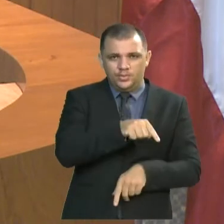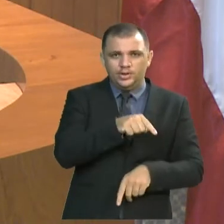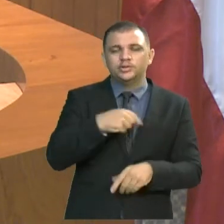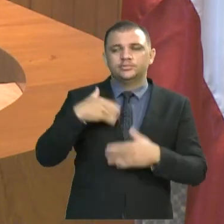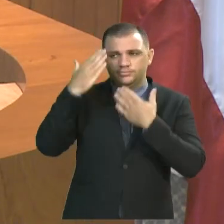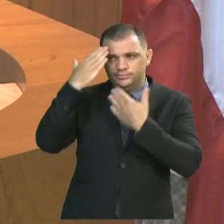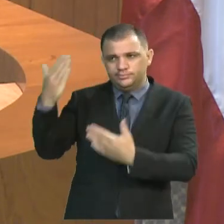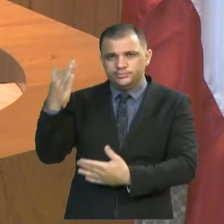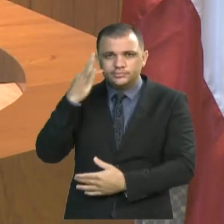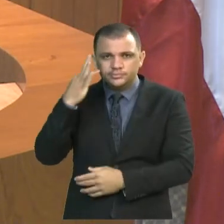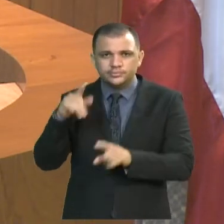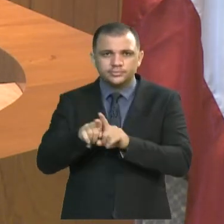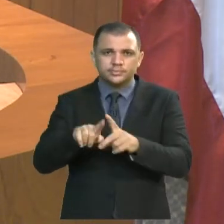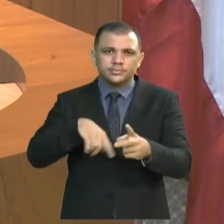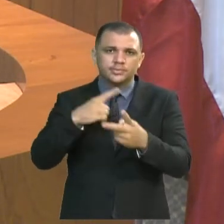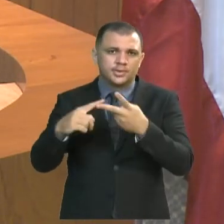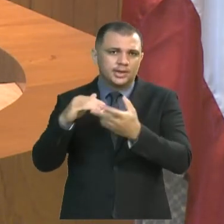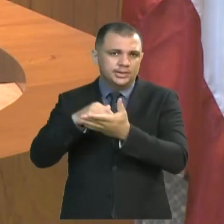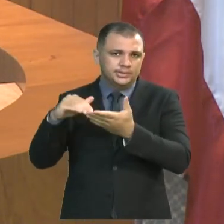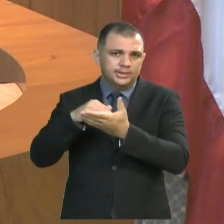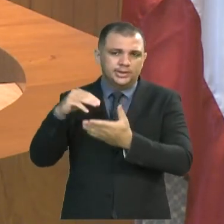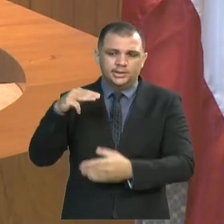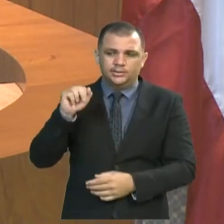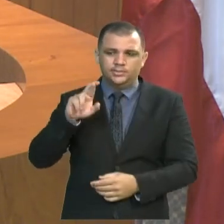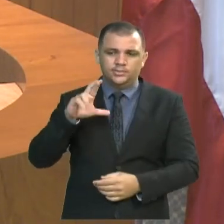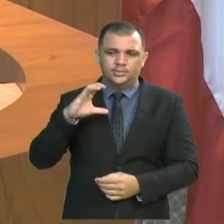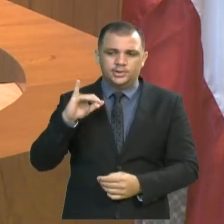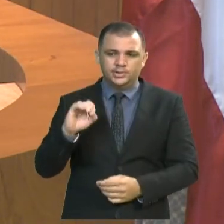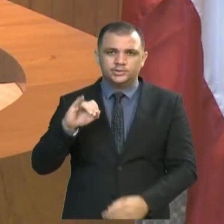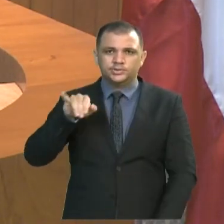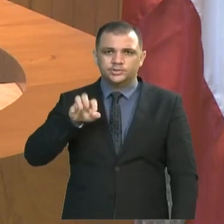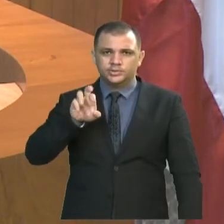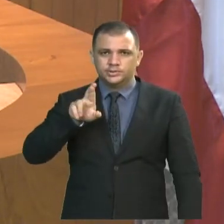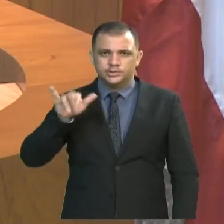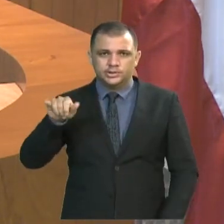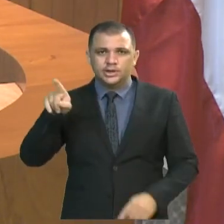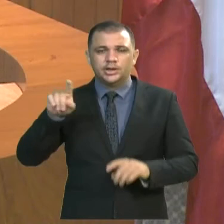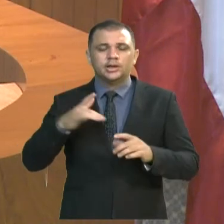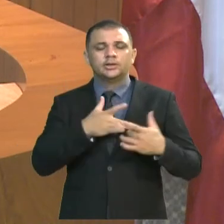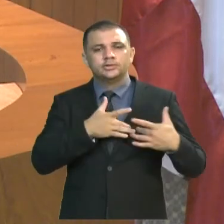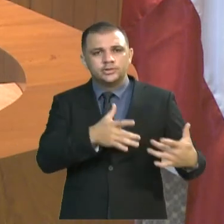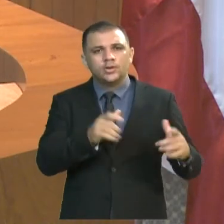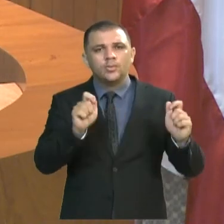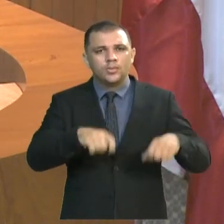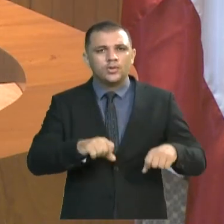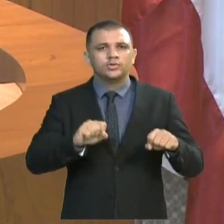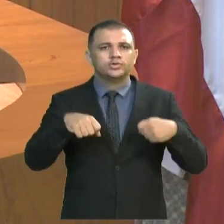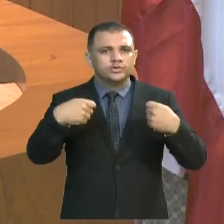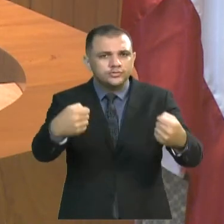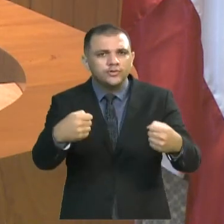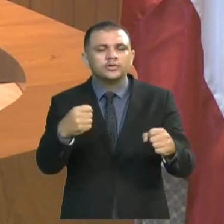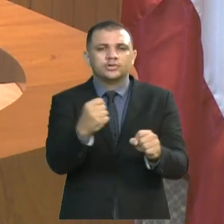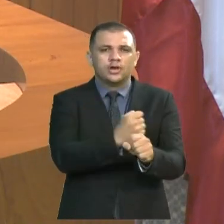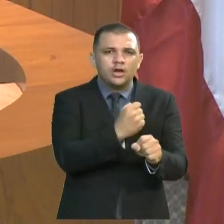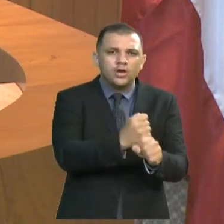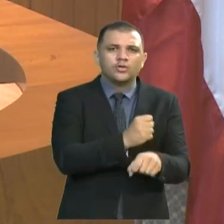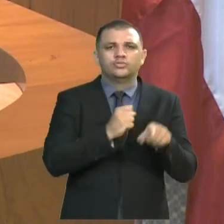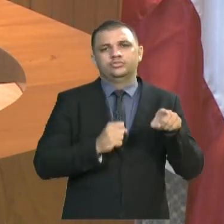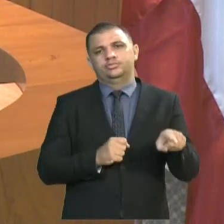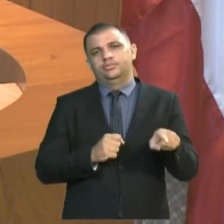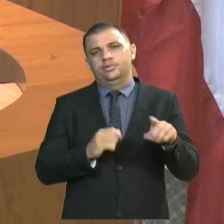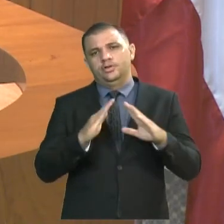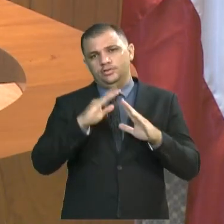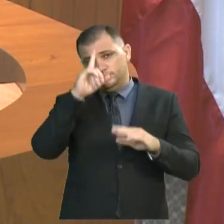Márcio Gerri, né, por essa sensibilidade de buscar os meios necessários, a maneira necessária de construirmos